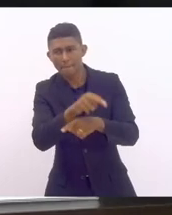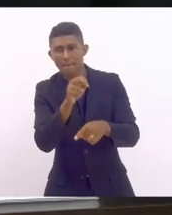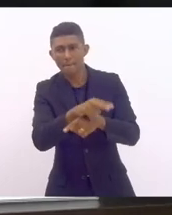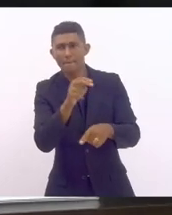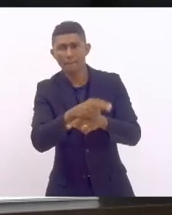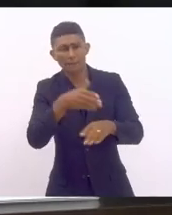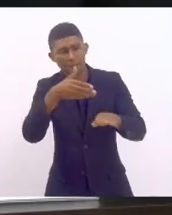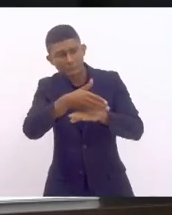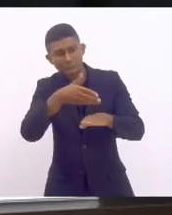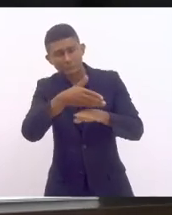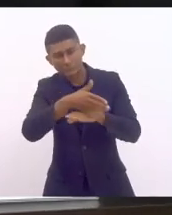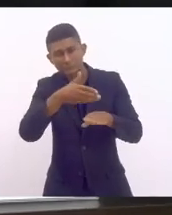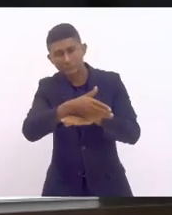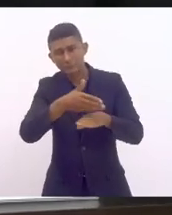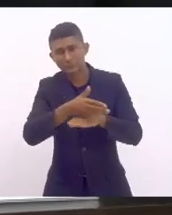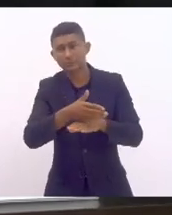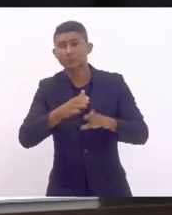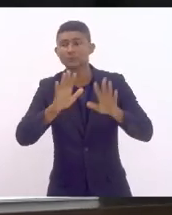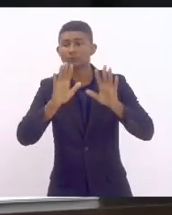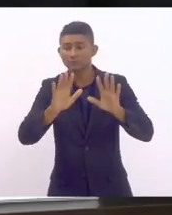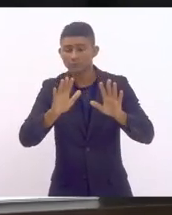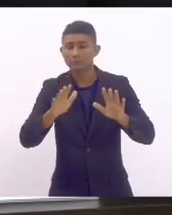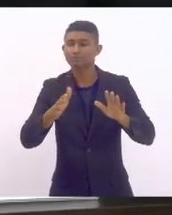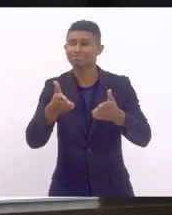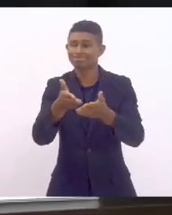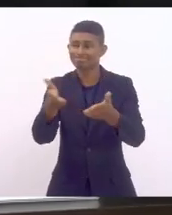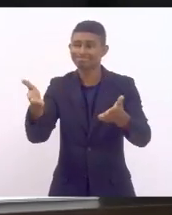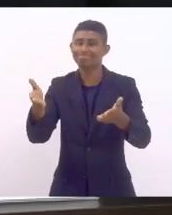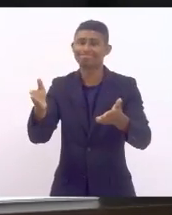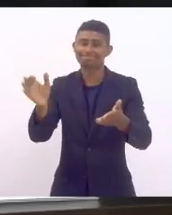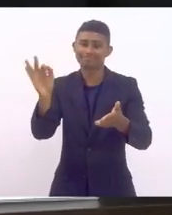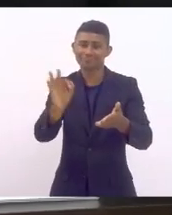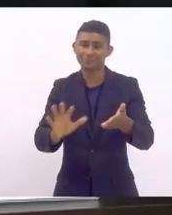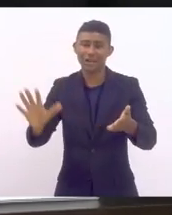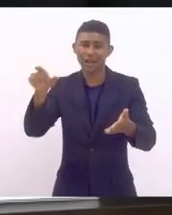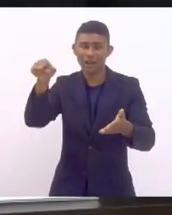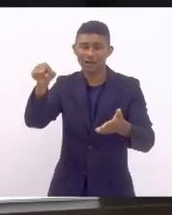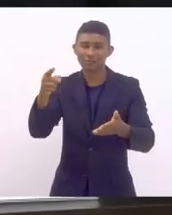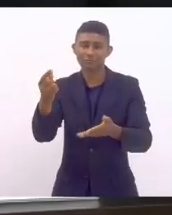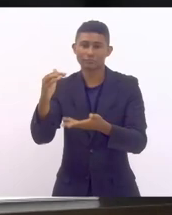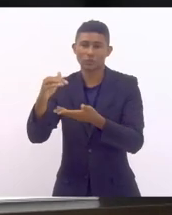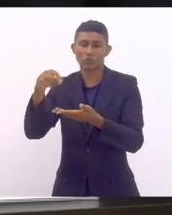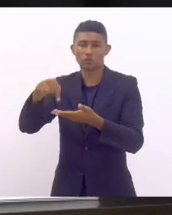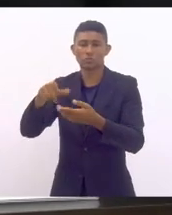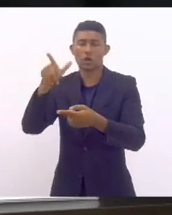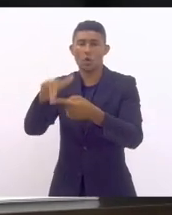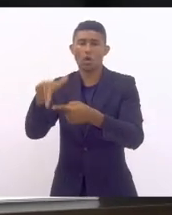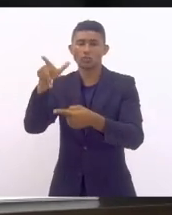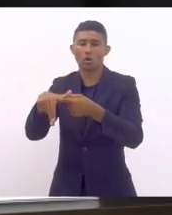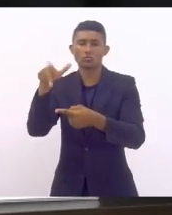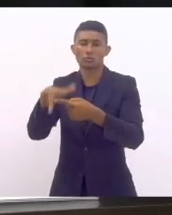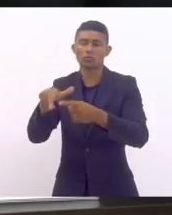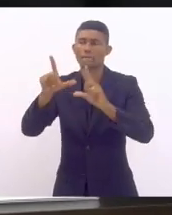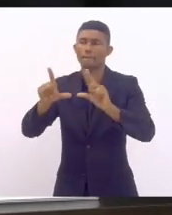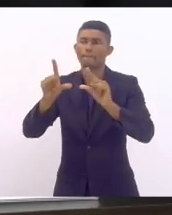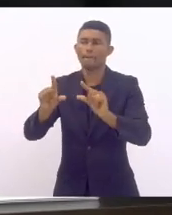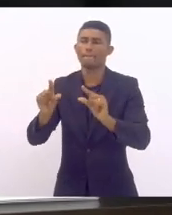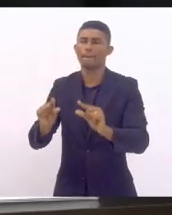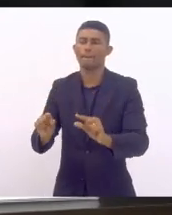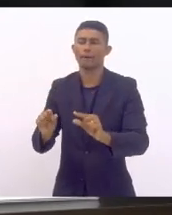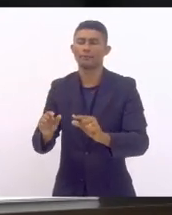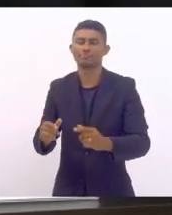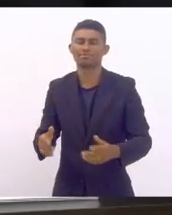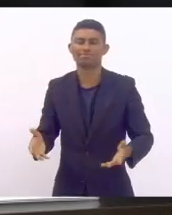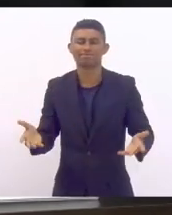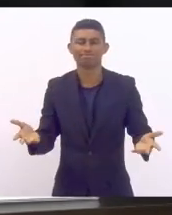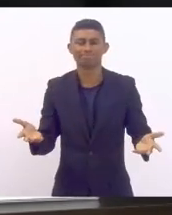junto à sociedade e ao mesmo tempo faça os potes que vem frequentemente atingindo essas instituições